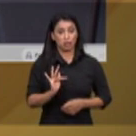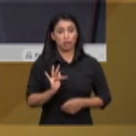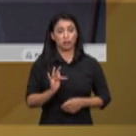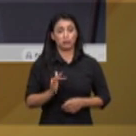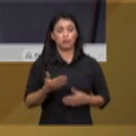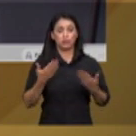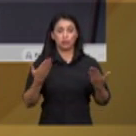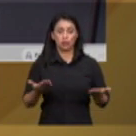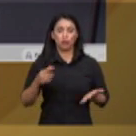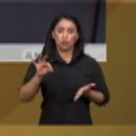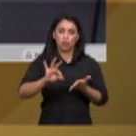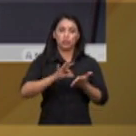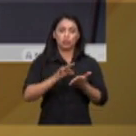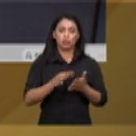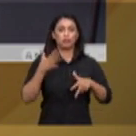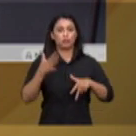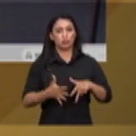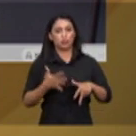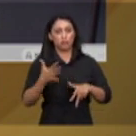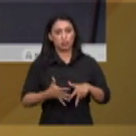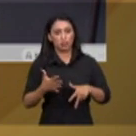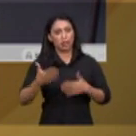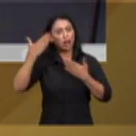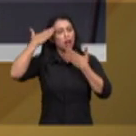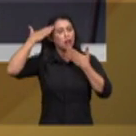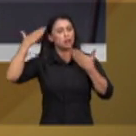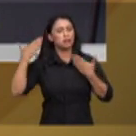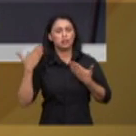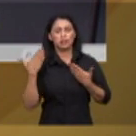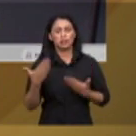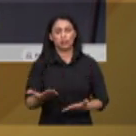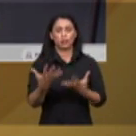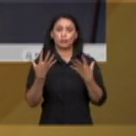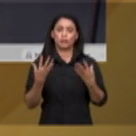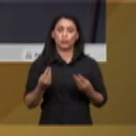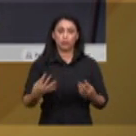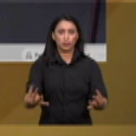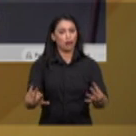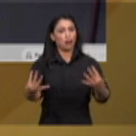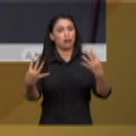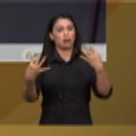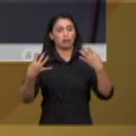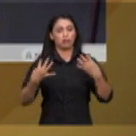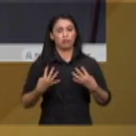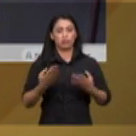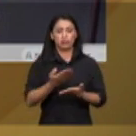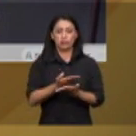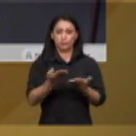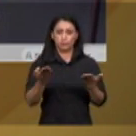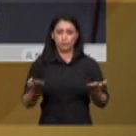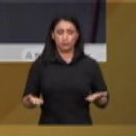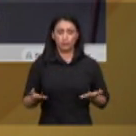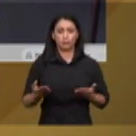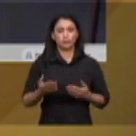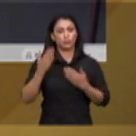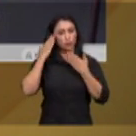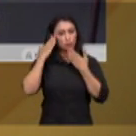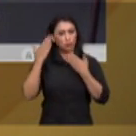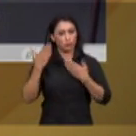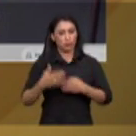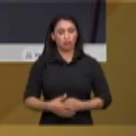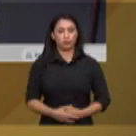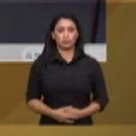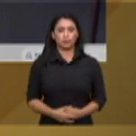nas quais me inscrevi para a sustentação oral, agradecendo muito a atenção de Vossas Excelências. Muito obrigado.